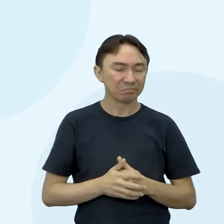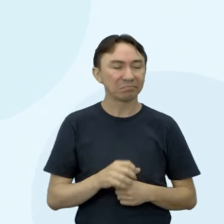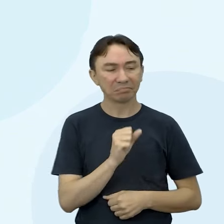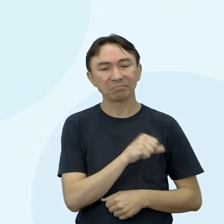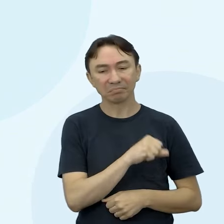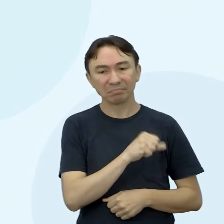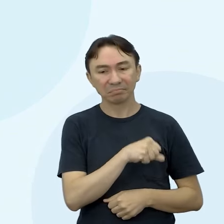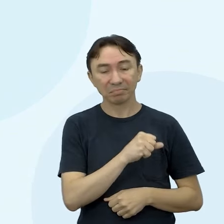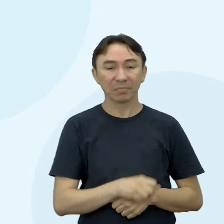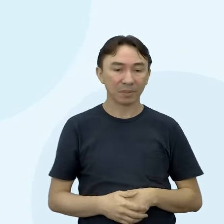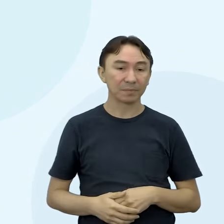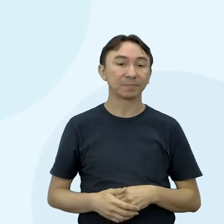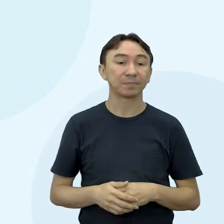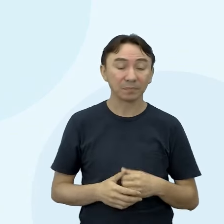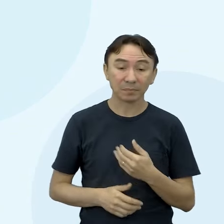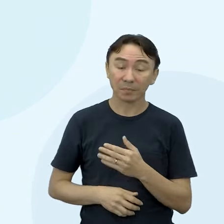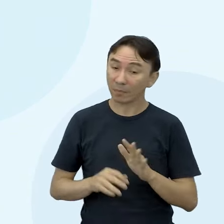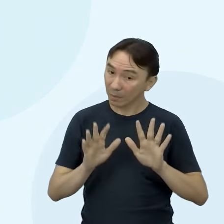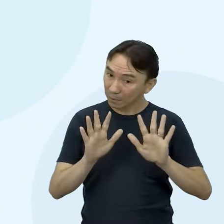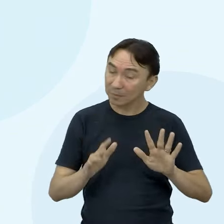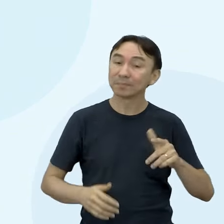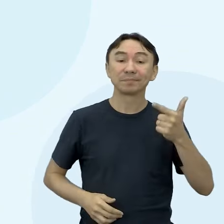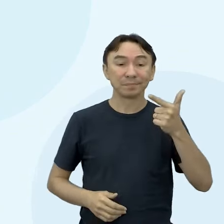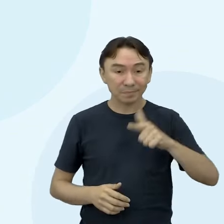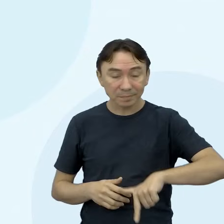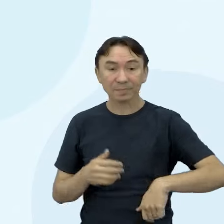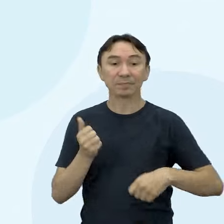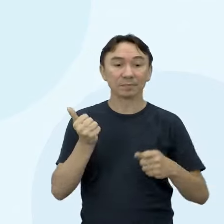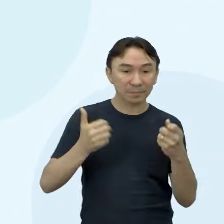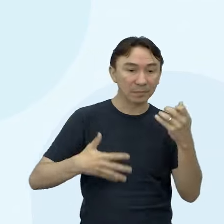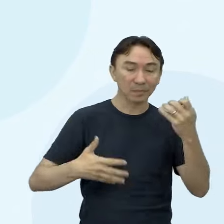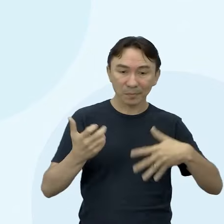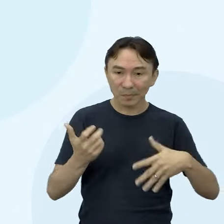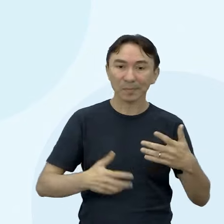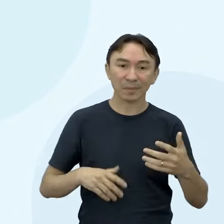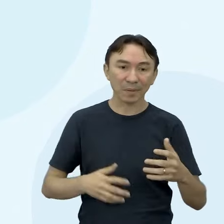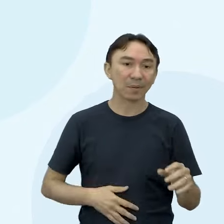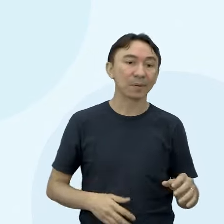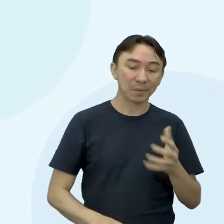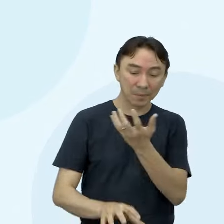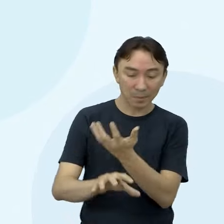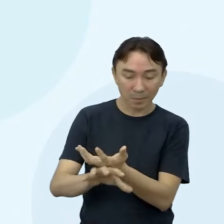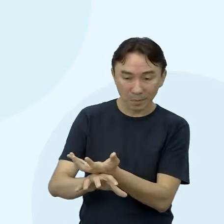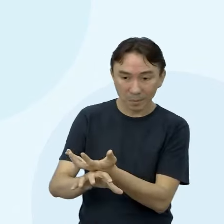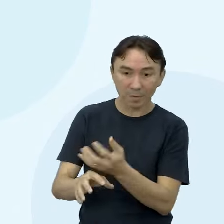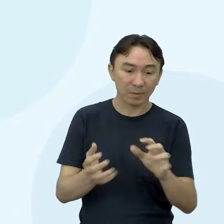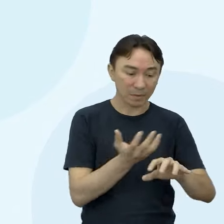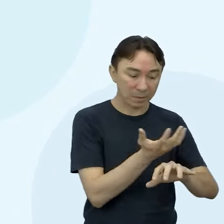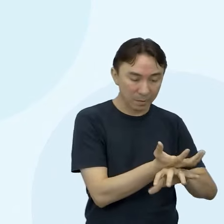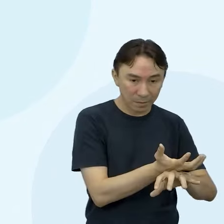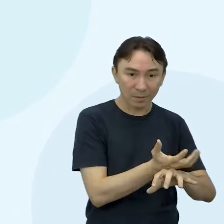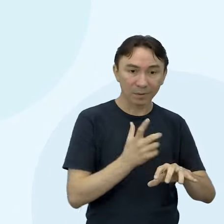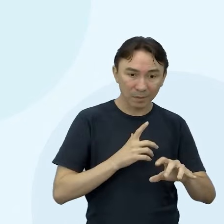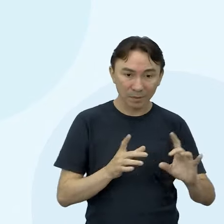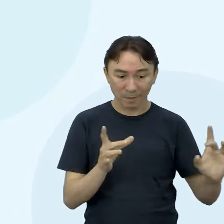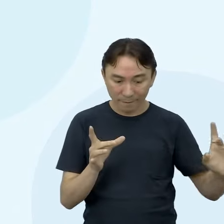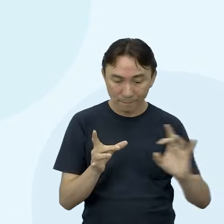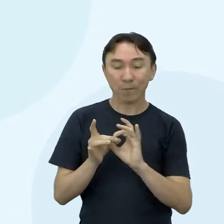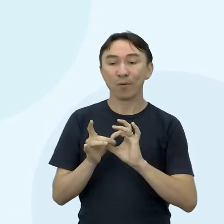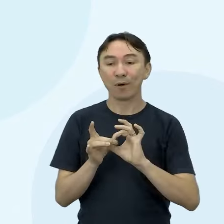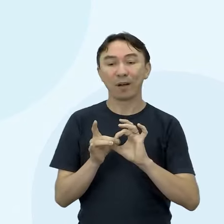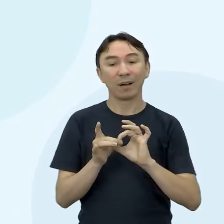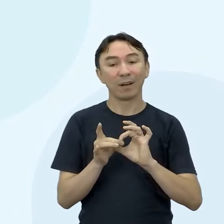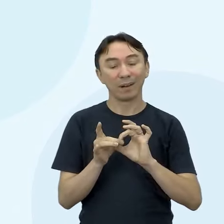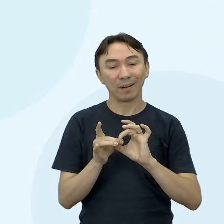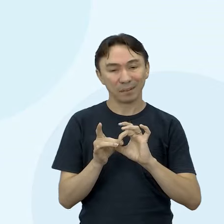pouquinho para frente. A gente vai falar mais um pouquinho sobre essa integração entre os componentes, porque nas nossas discussões,